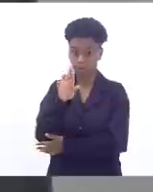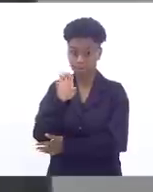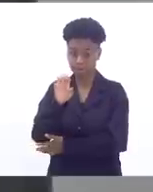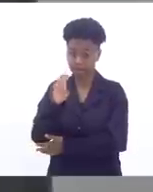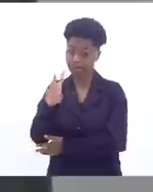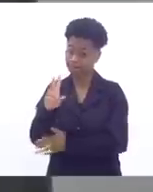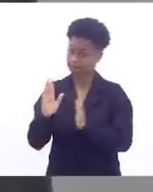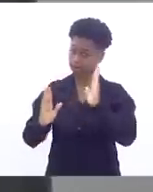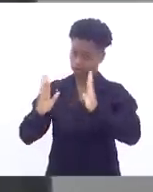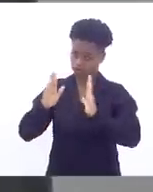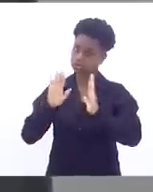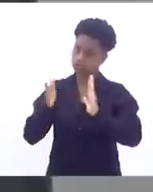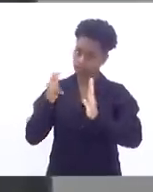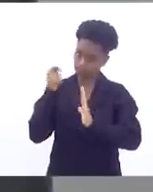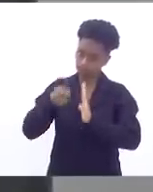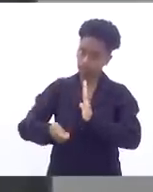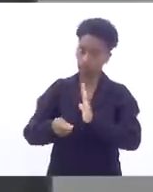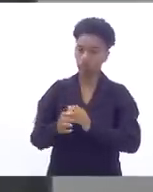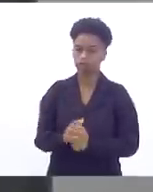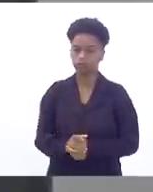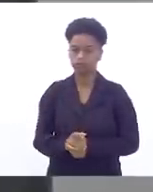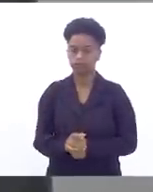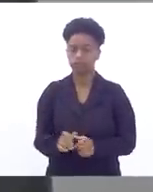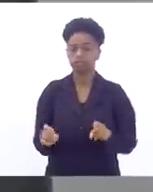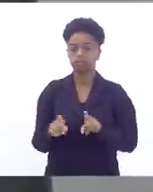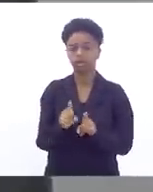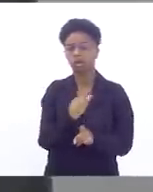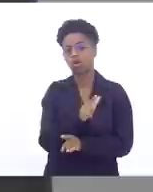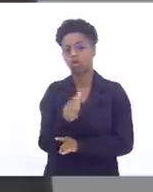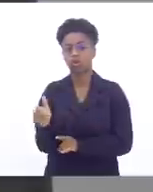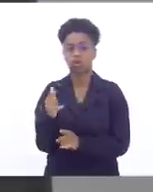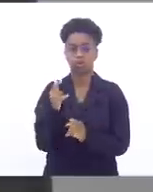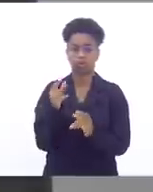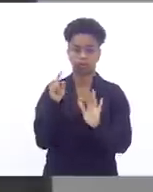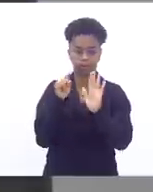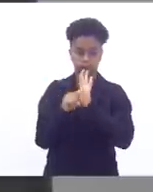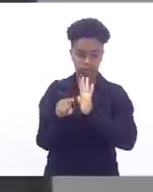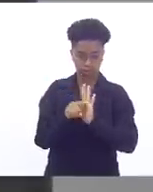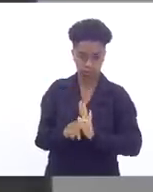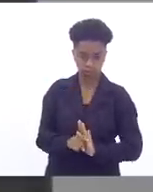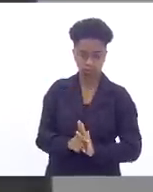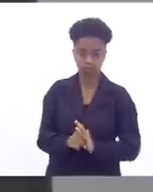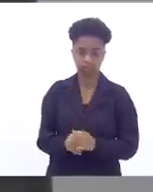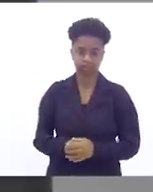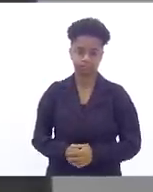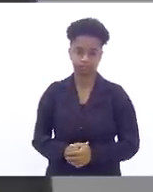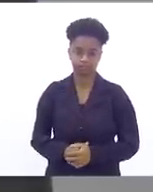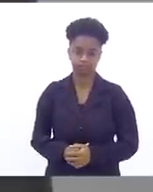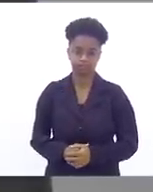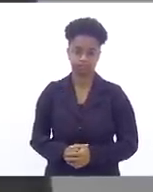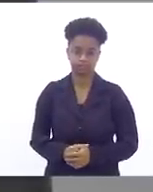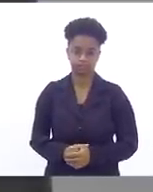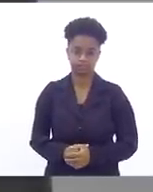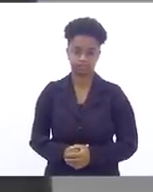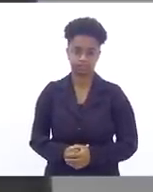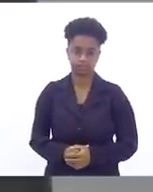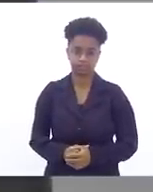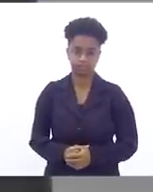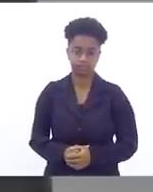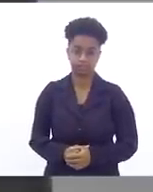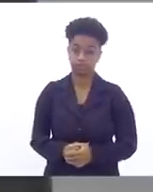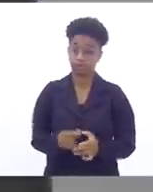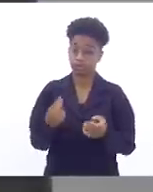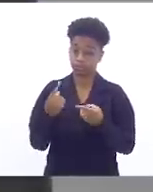nesse período e um outro dado uma outra pergunta que chegou até nós é que